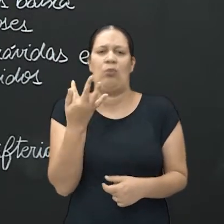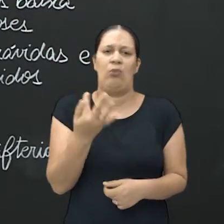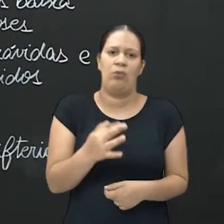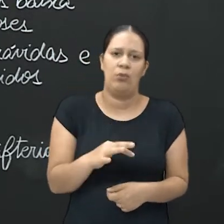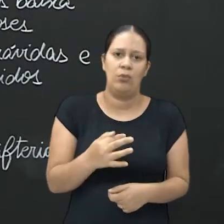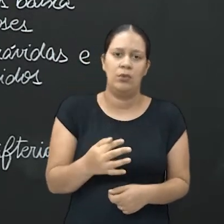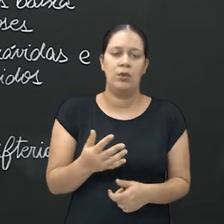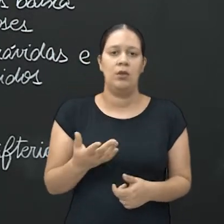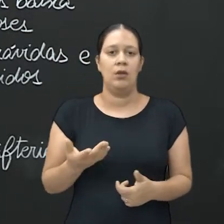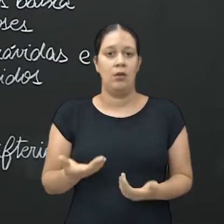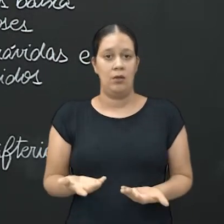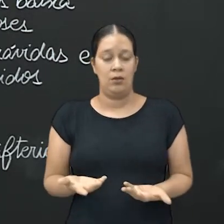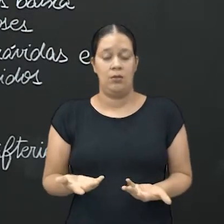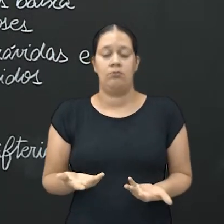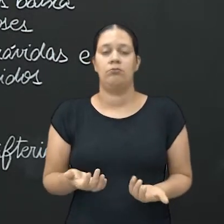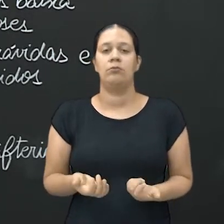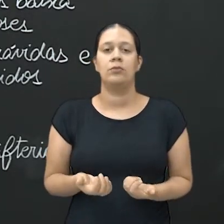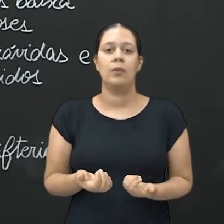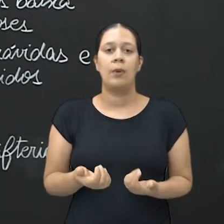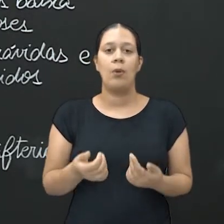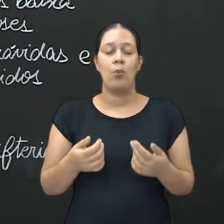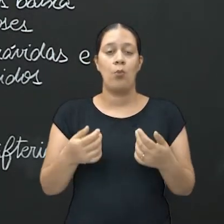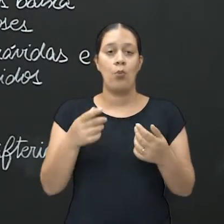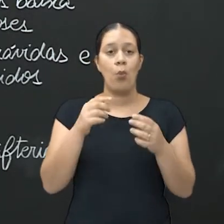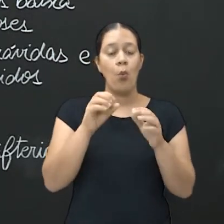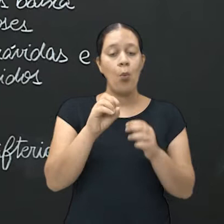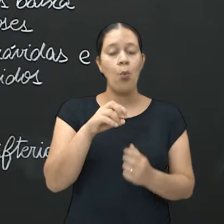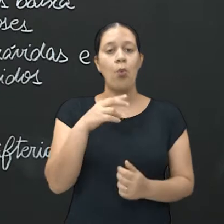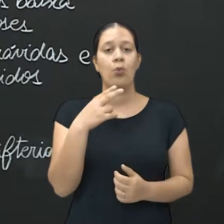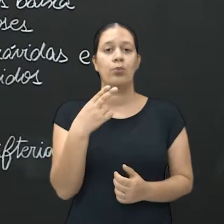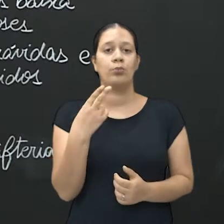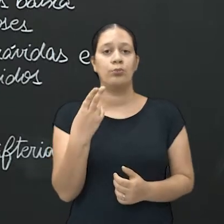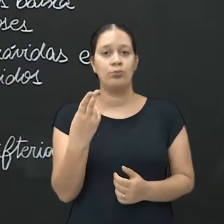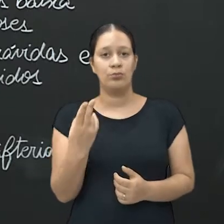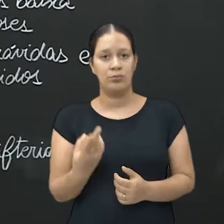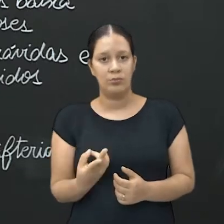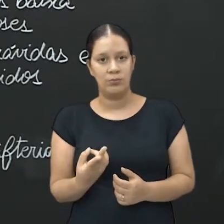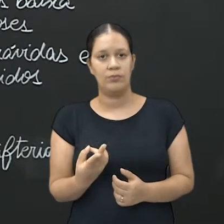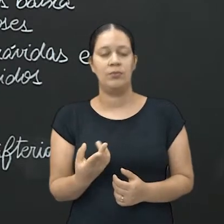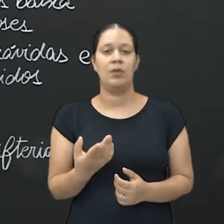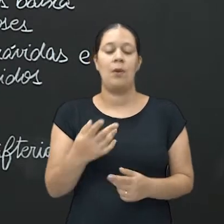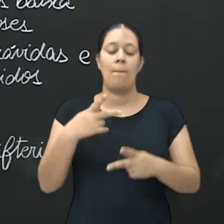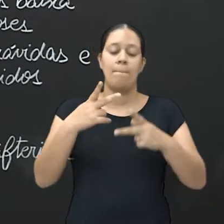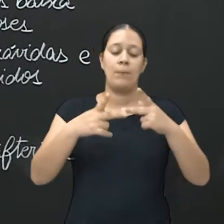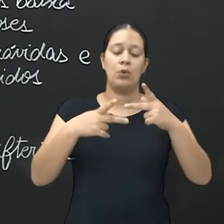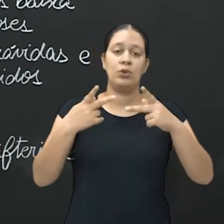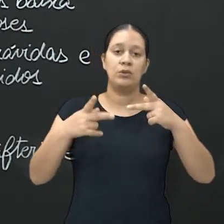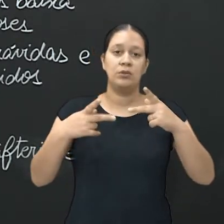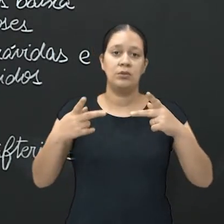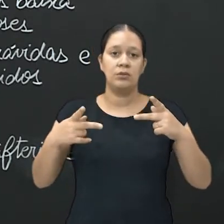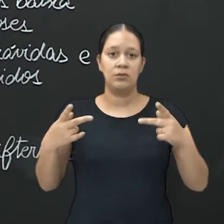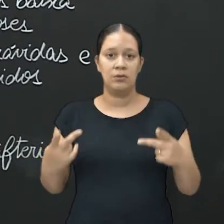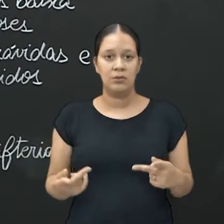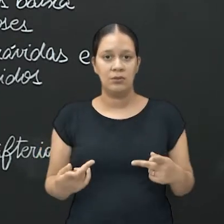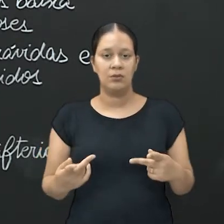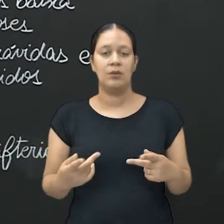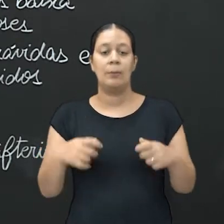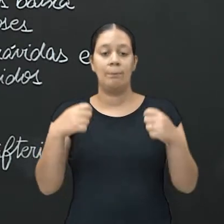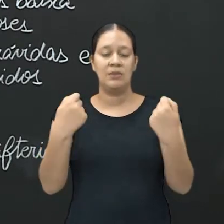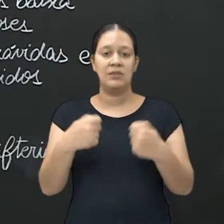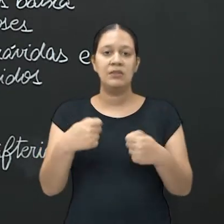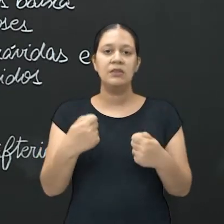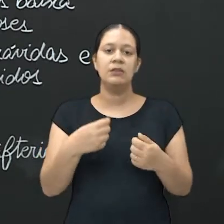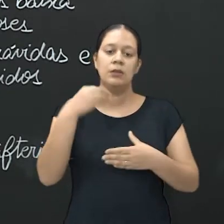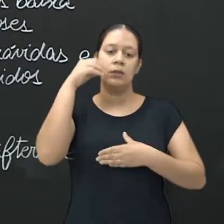questão? Esse micro-organismo ou essa parte dele, essa proteína, ela precisa ser inserida na nossa corrente